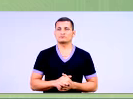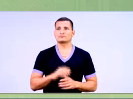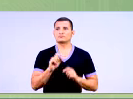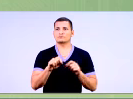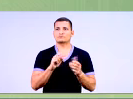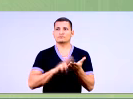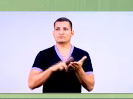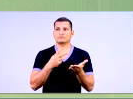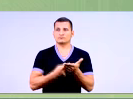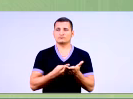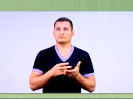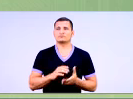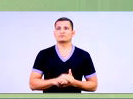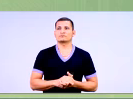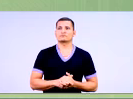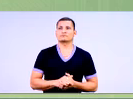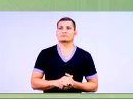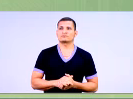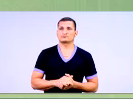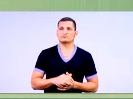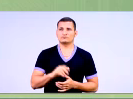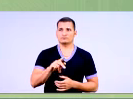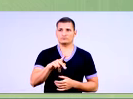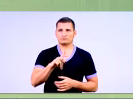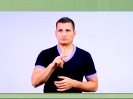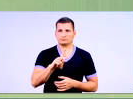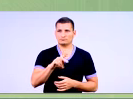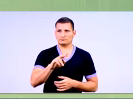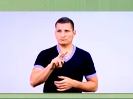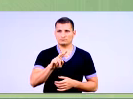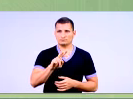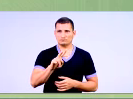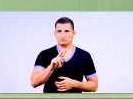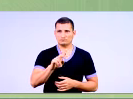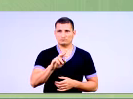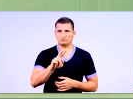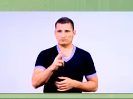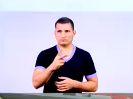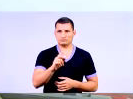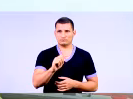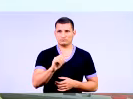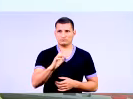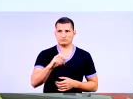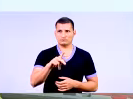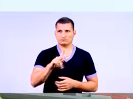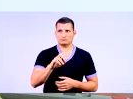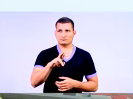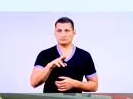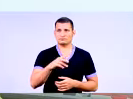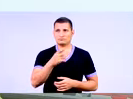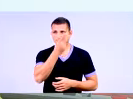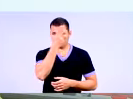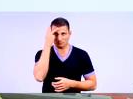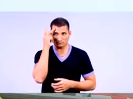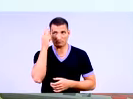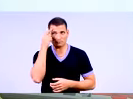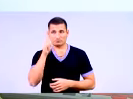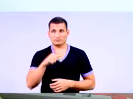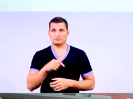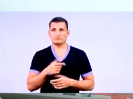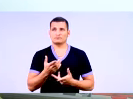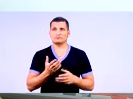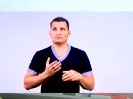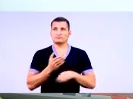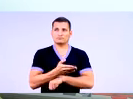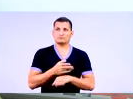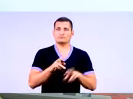tradução. Então, o hacker, muitas pessoas pensam que é alguém que invade um sistema de